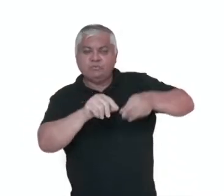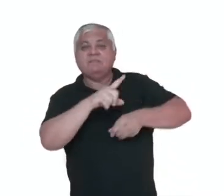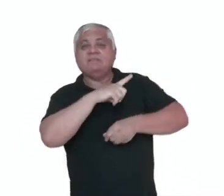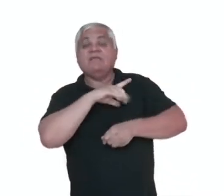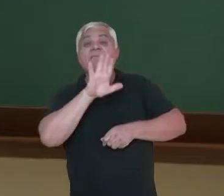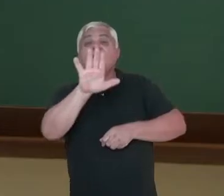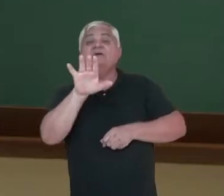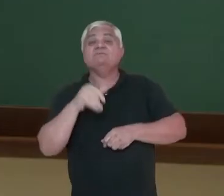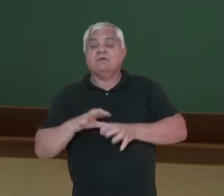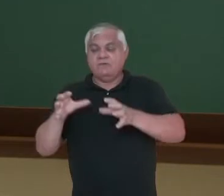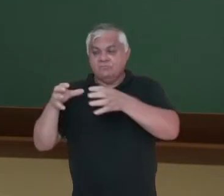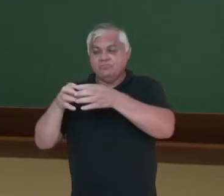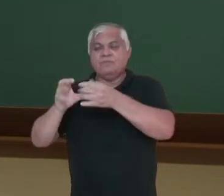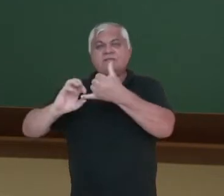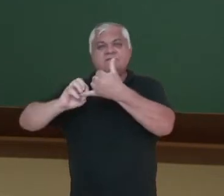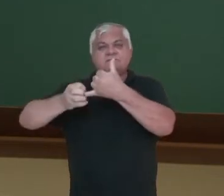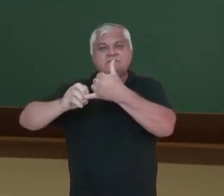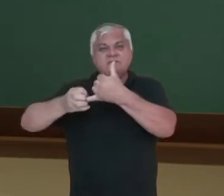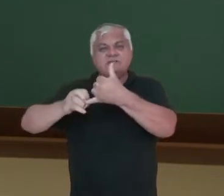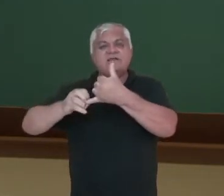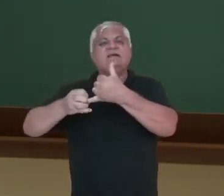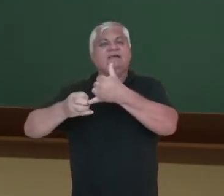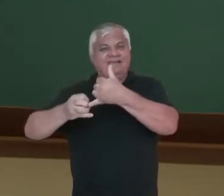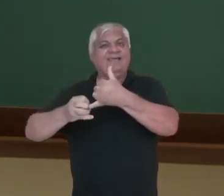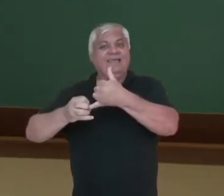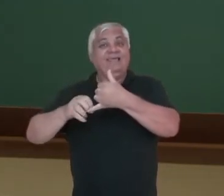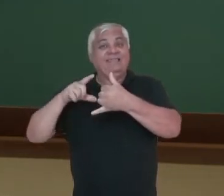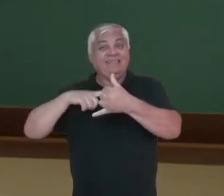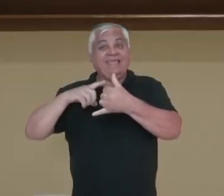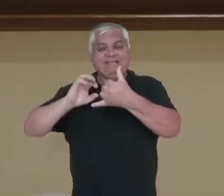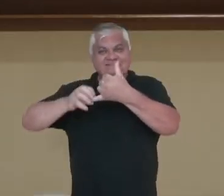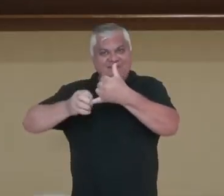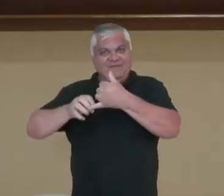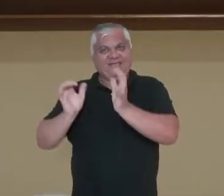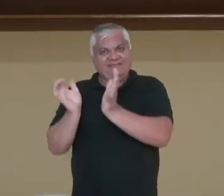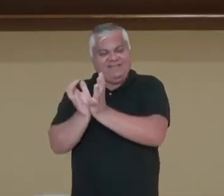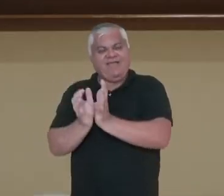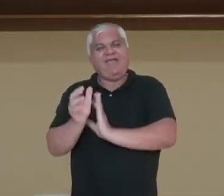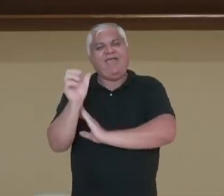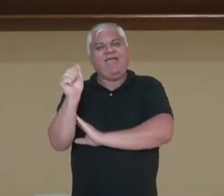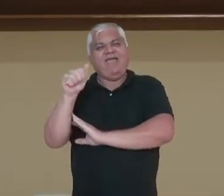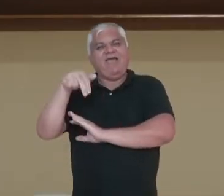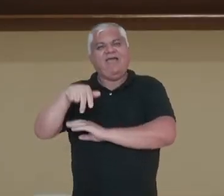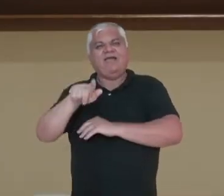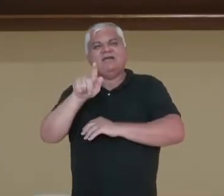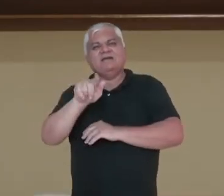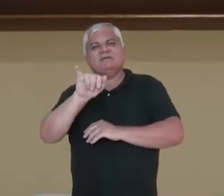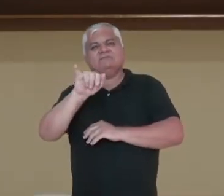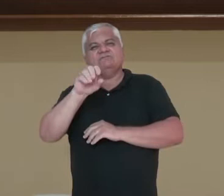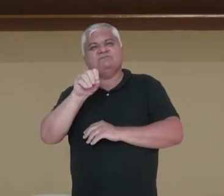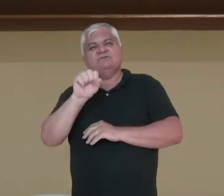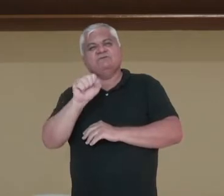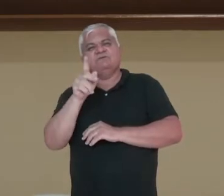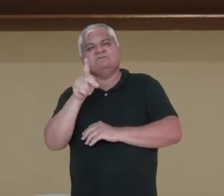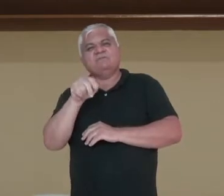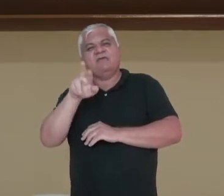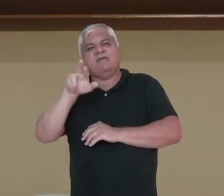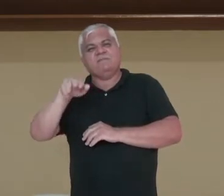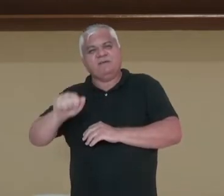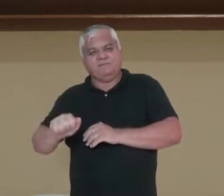somente angiospermas e gimnospermas é que vão produzir as sementes, essa semente que vai conter o embrião,